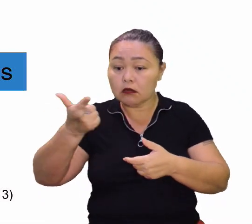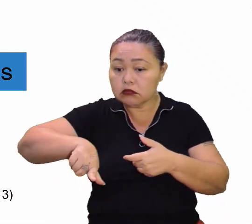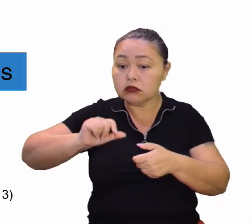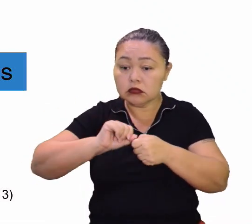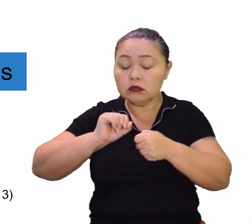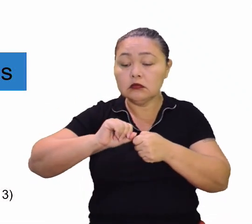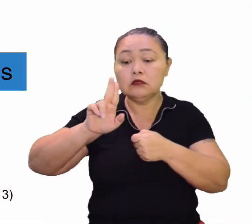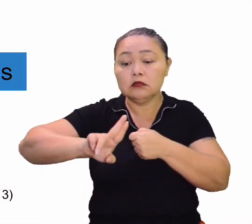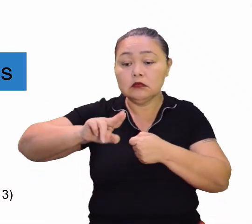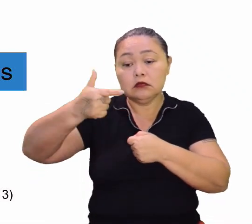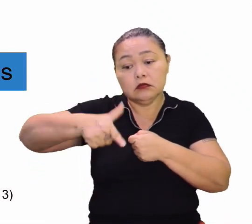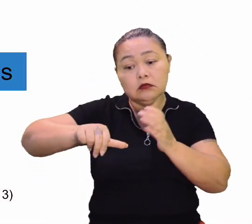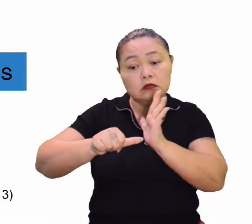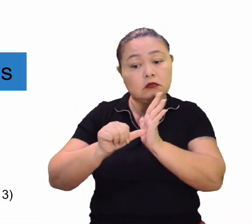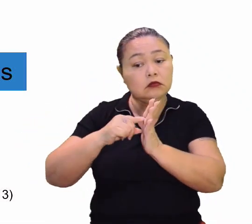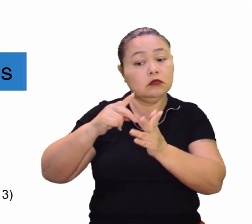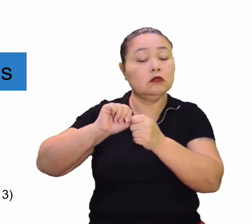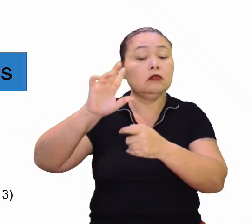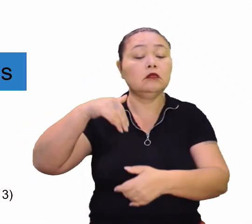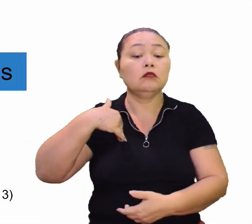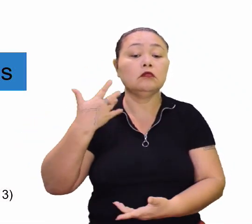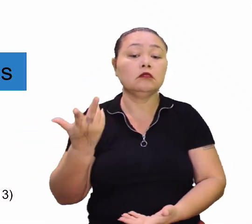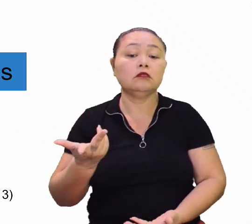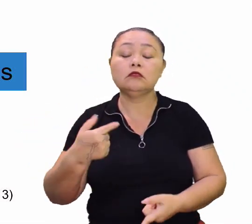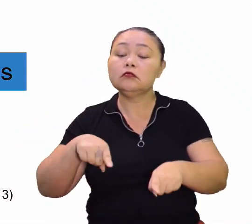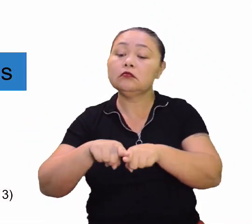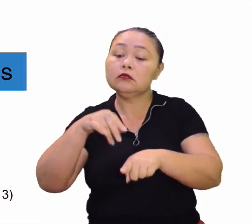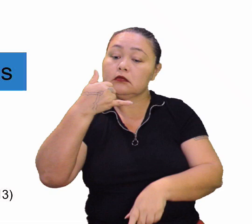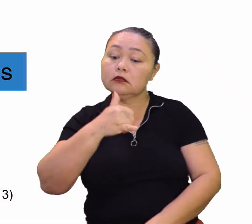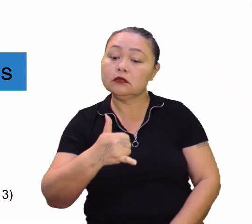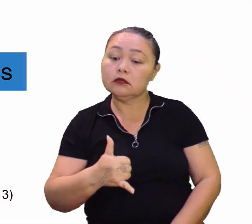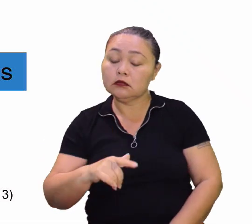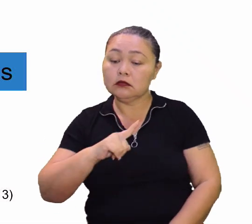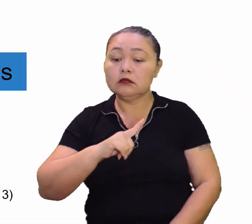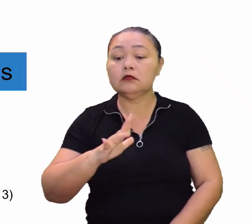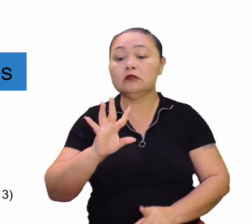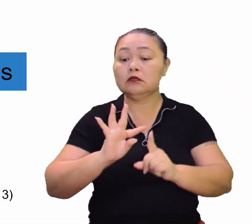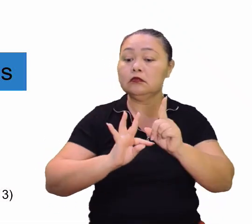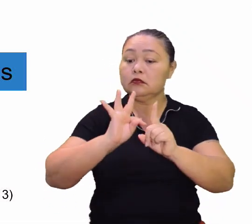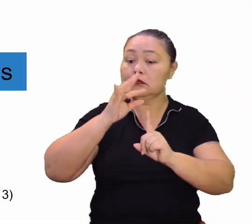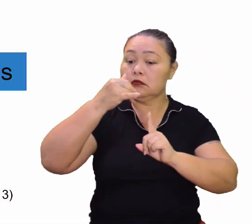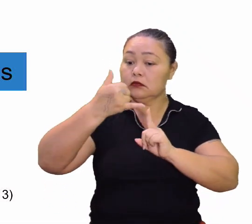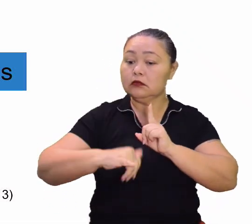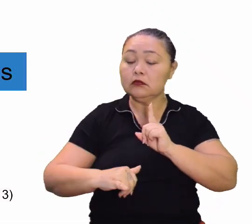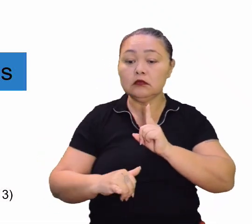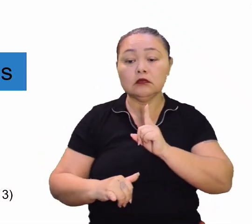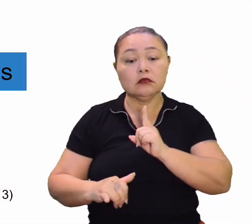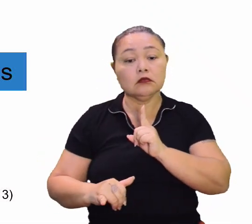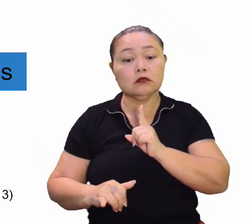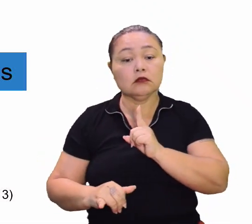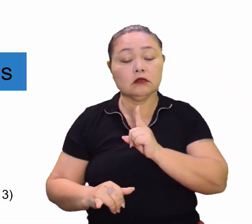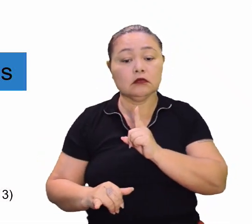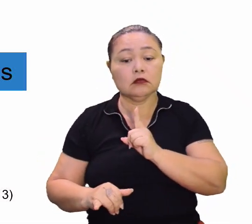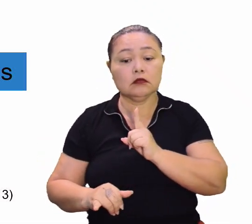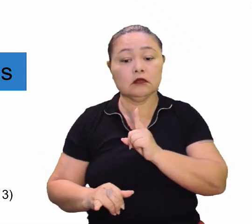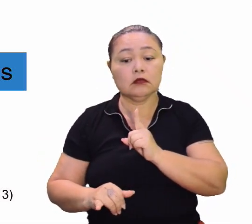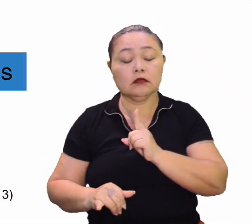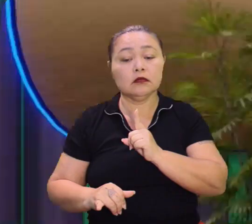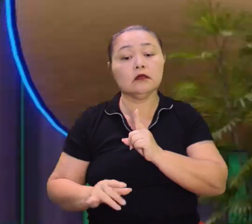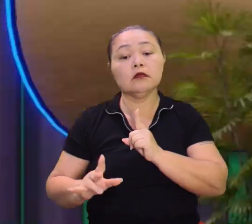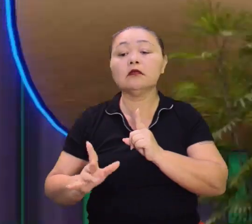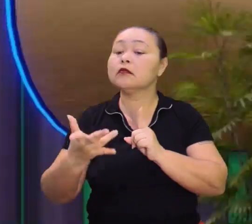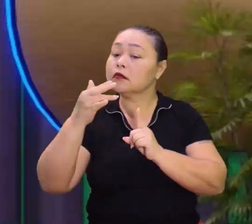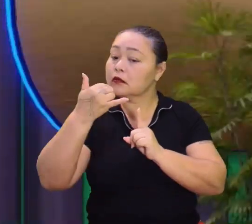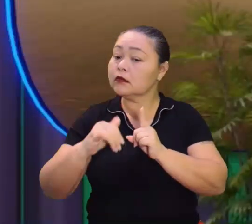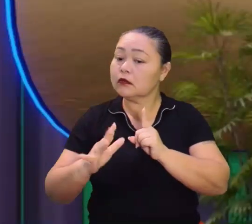Inclusive, Rogério, as fontes de energia, as termoelétricas. Vamos aqui, diretor, por favor.